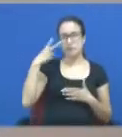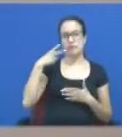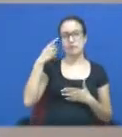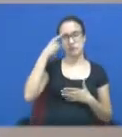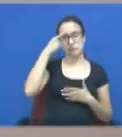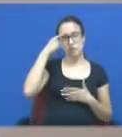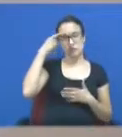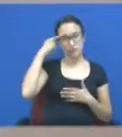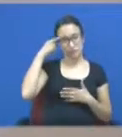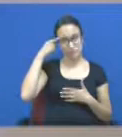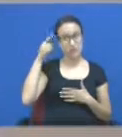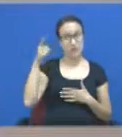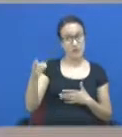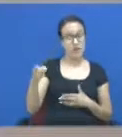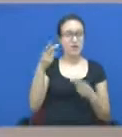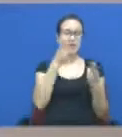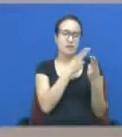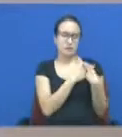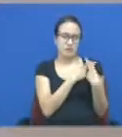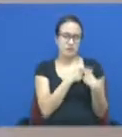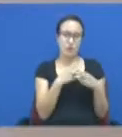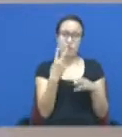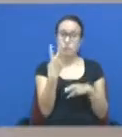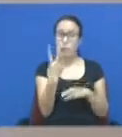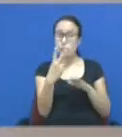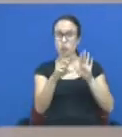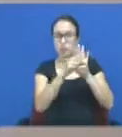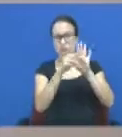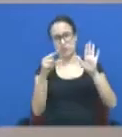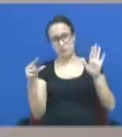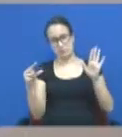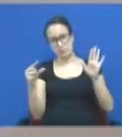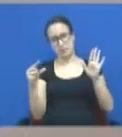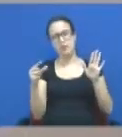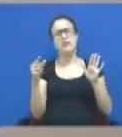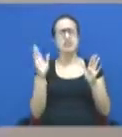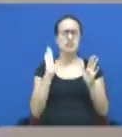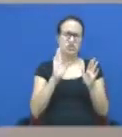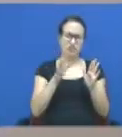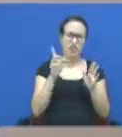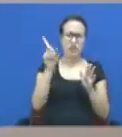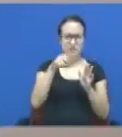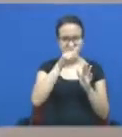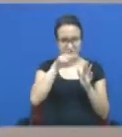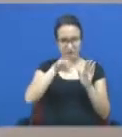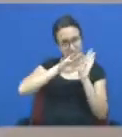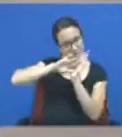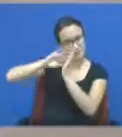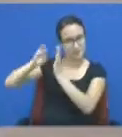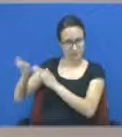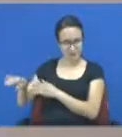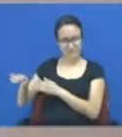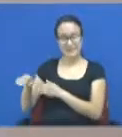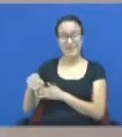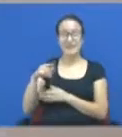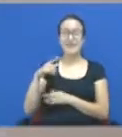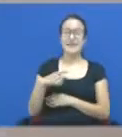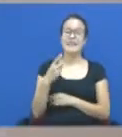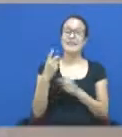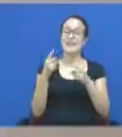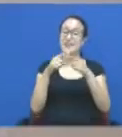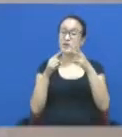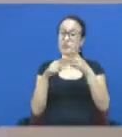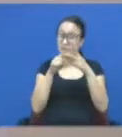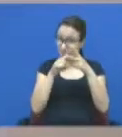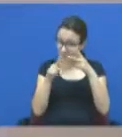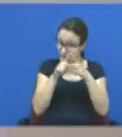autor de 2 emendas retiradas há instantes atrás. E uma dessas emendas, ela versava sobre a composição